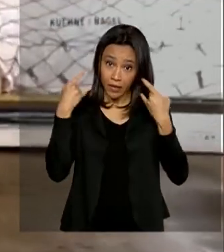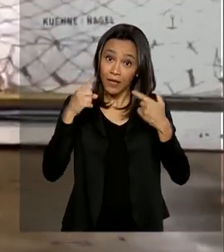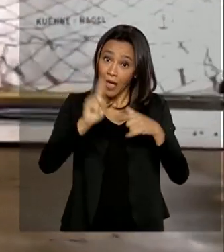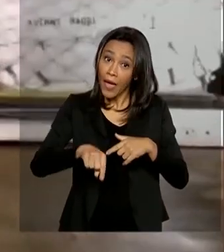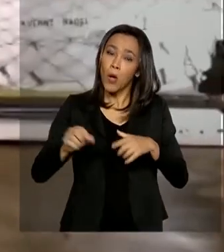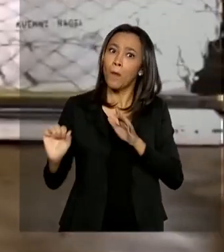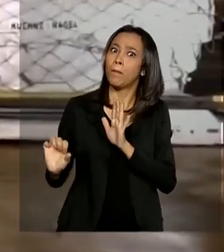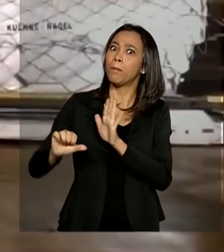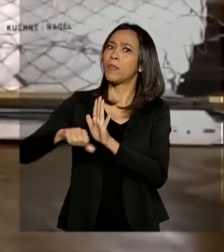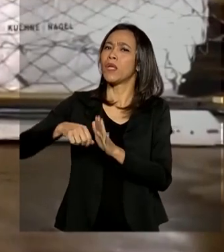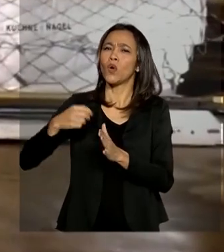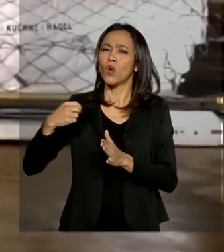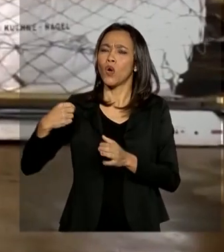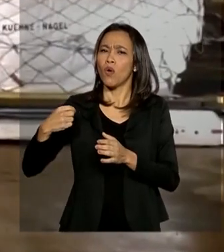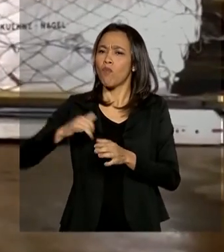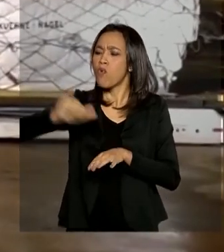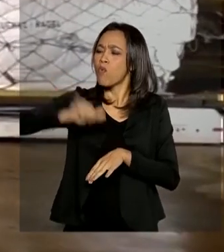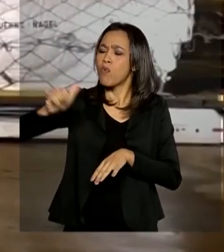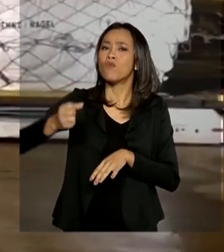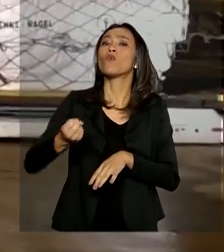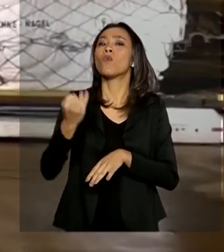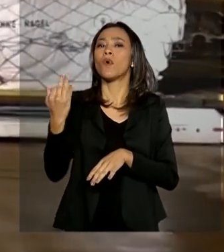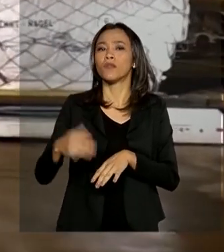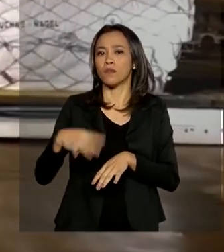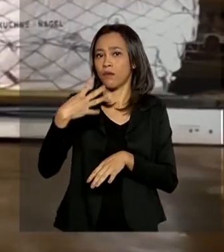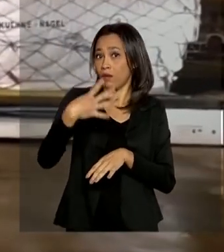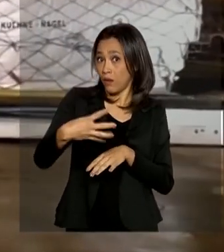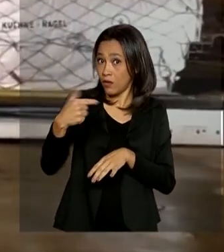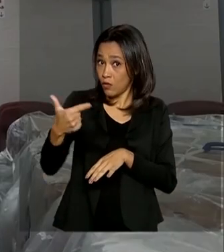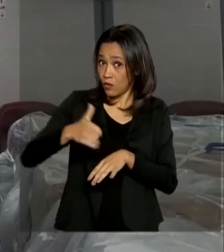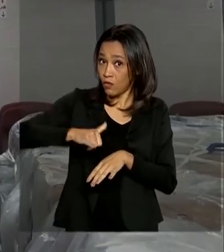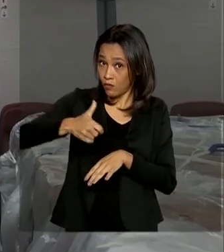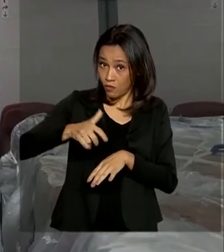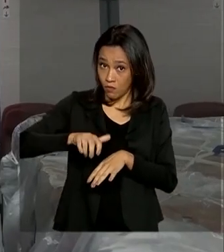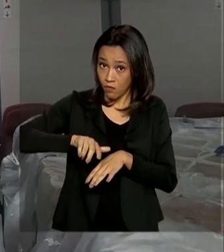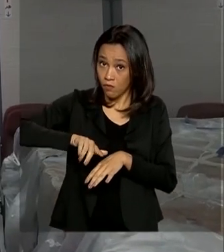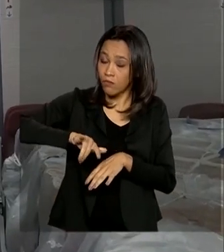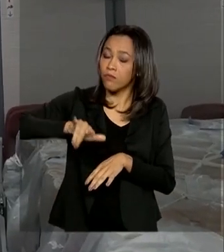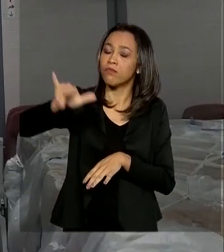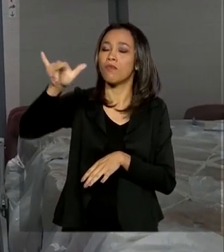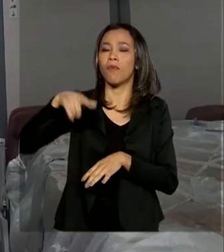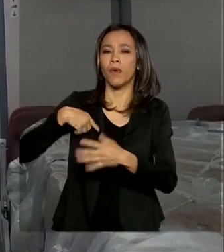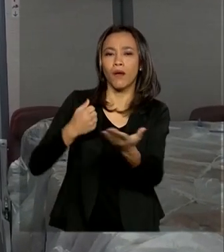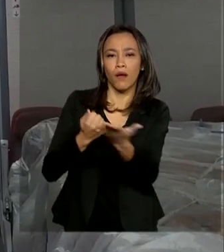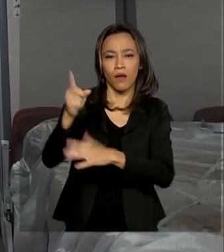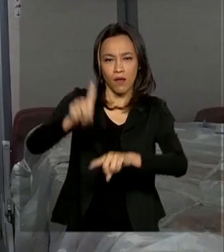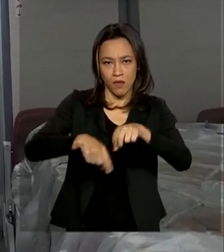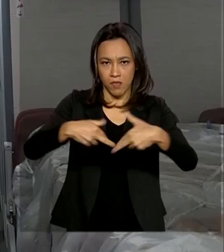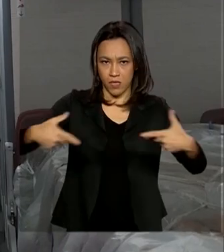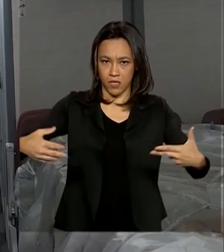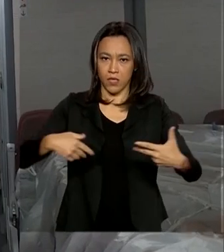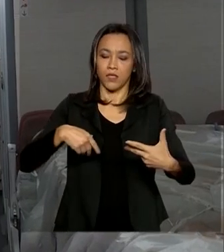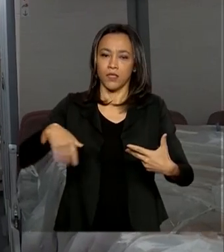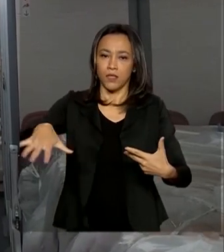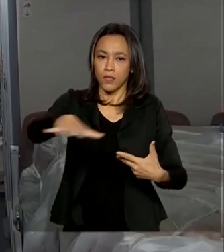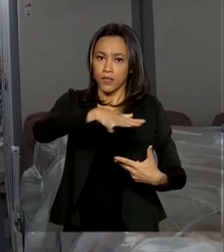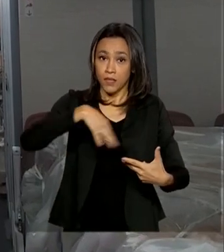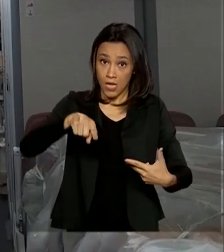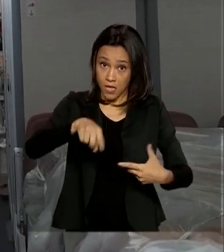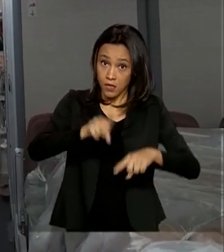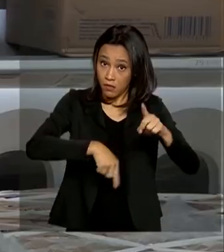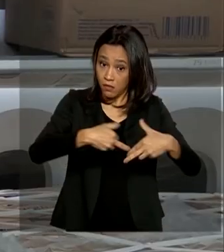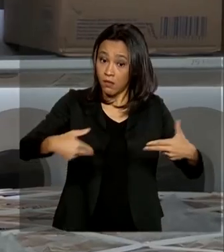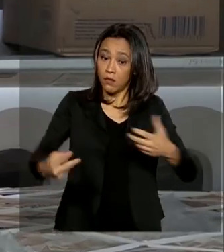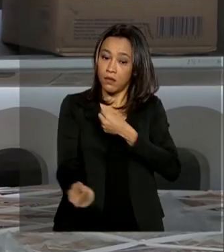42 voos contratados pelo Ministério da Infraestrutura para transportar os materiais hospitalares. Esses equipamentos de